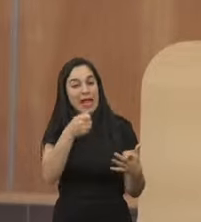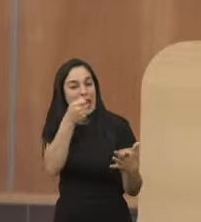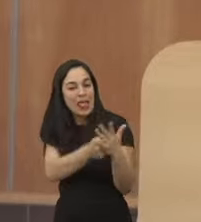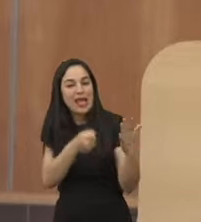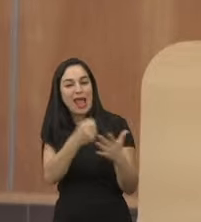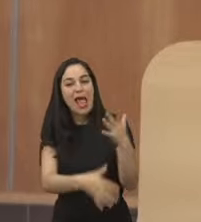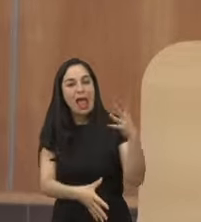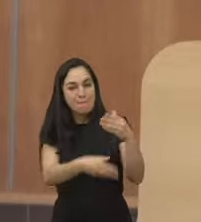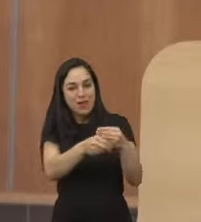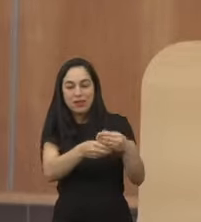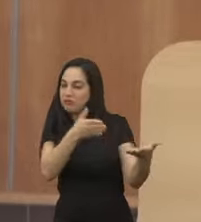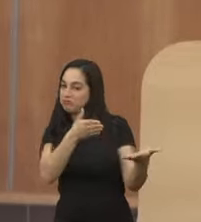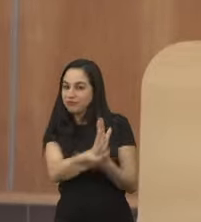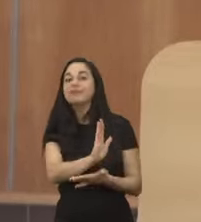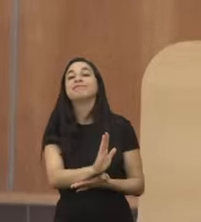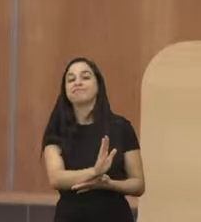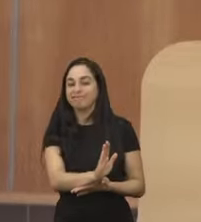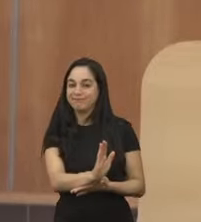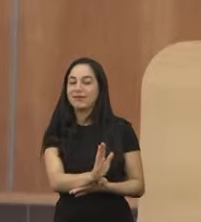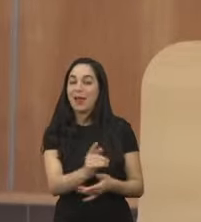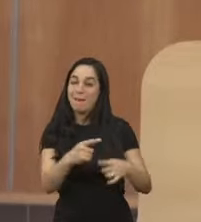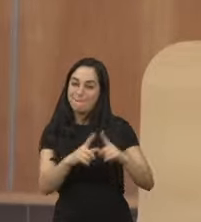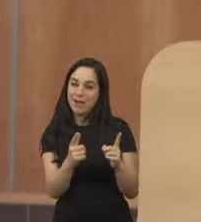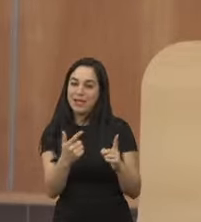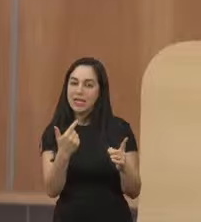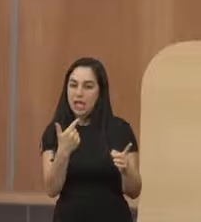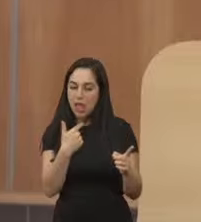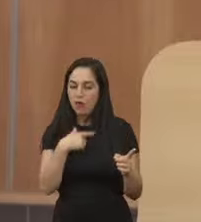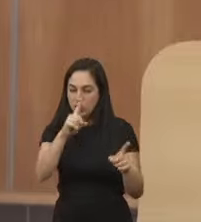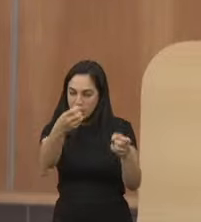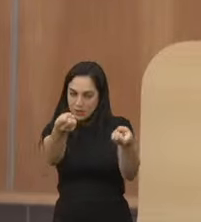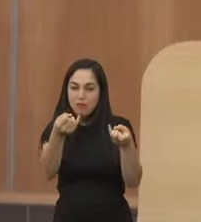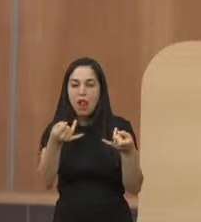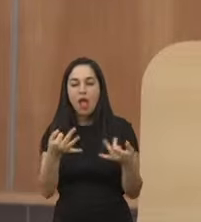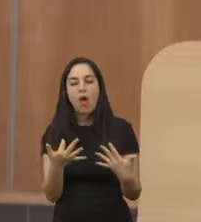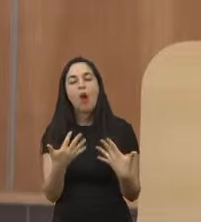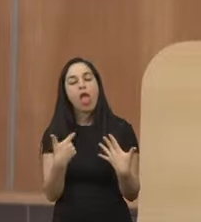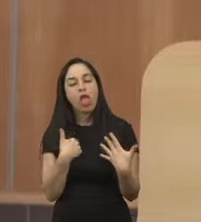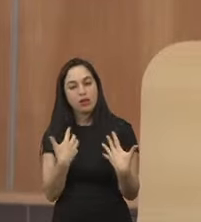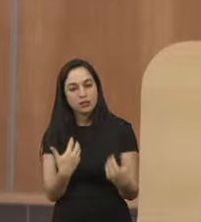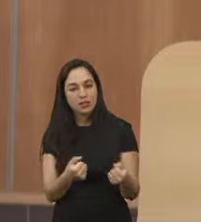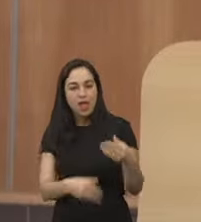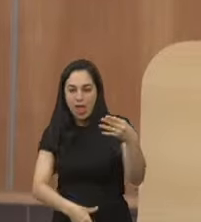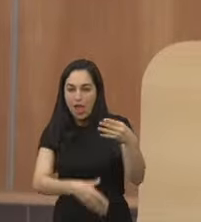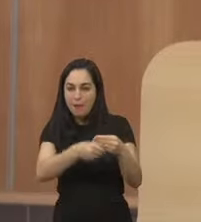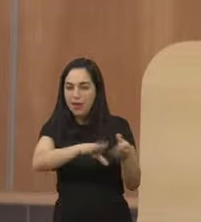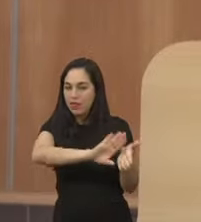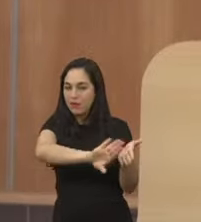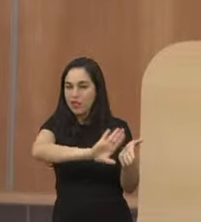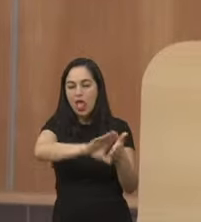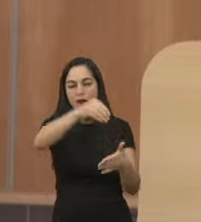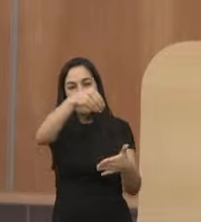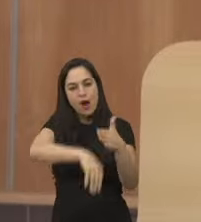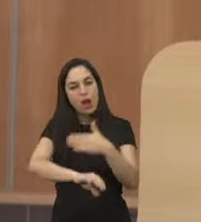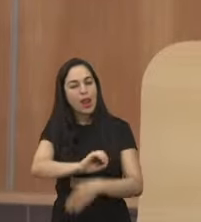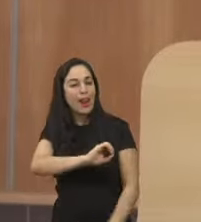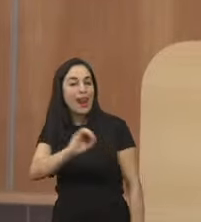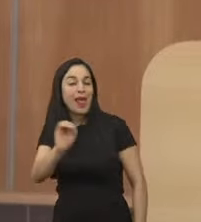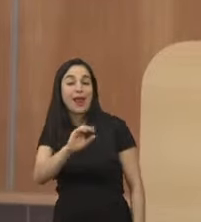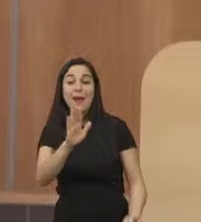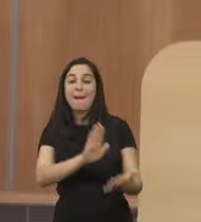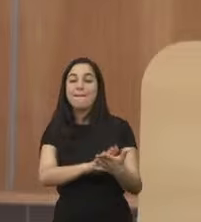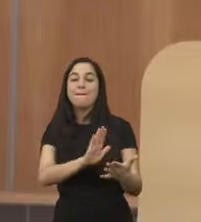a emenda ia passar de uma forma ou outra. Mas comigo não, comigo vocês falaram, eu ouvi, retirei e não vai nem ser votada a emenda. Então, parabéns aí